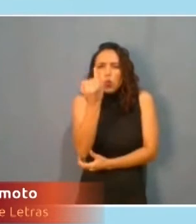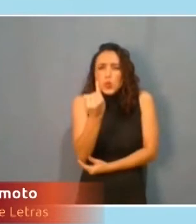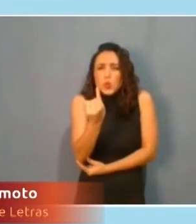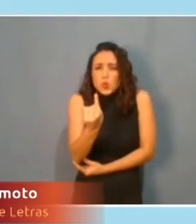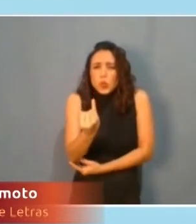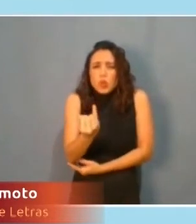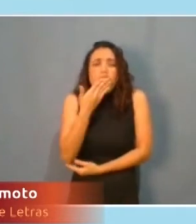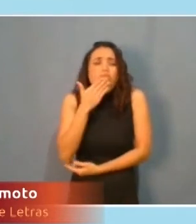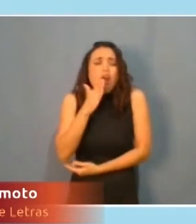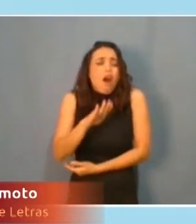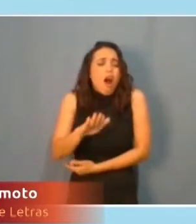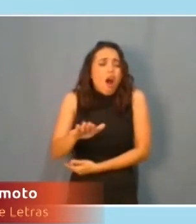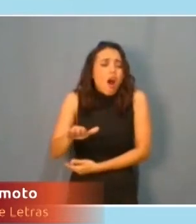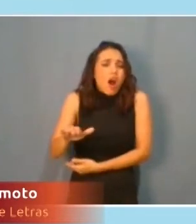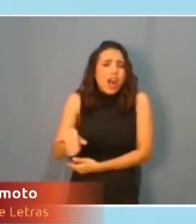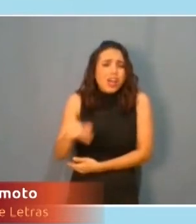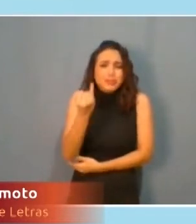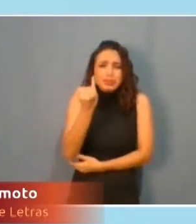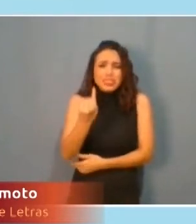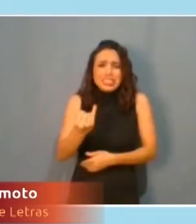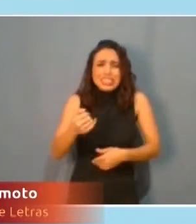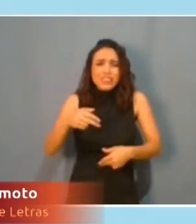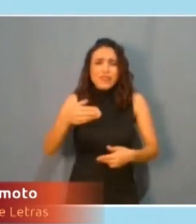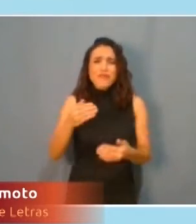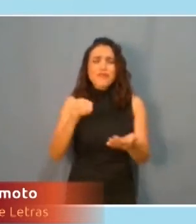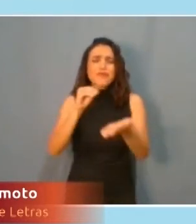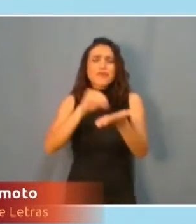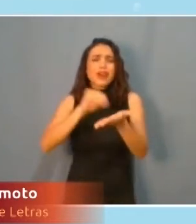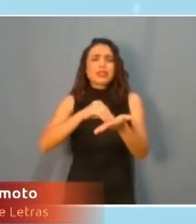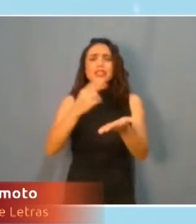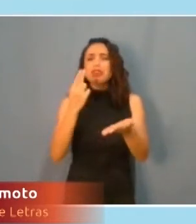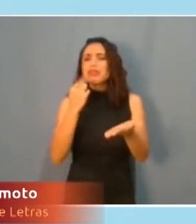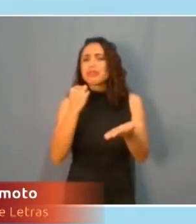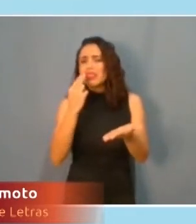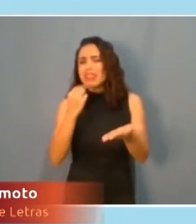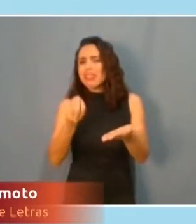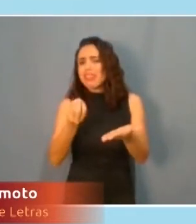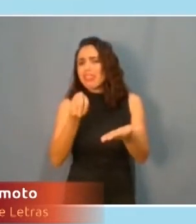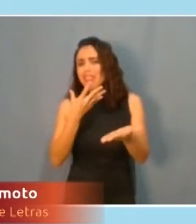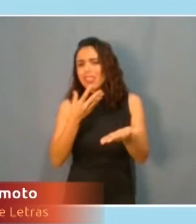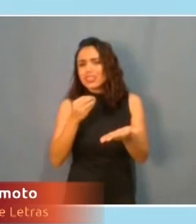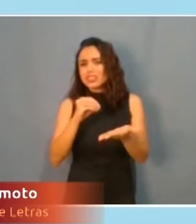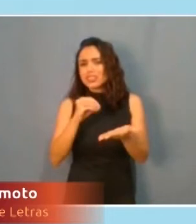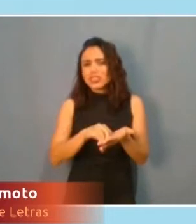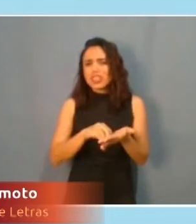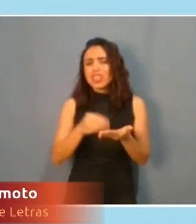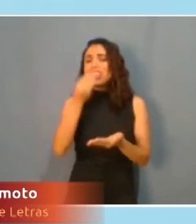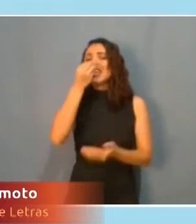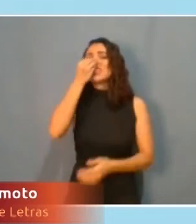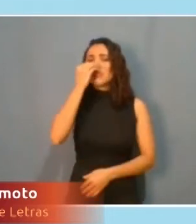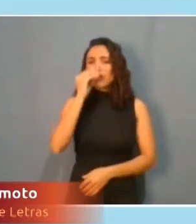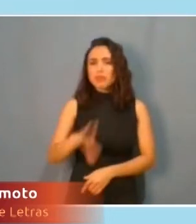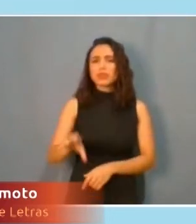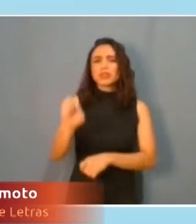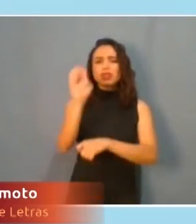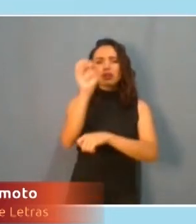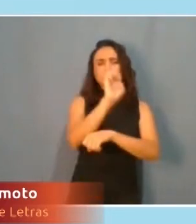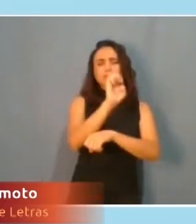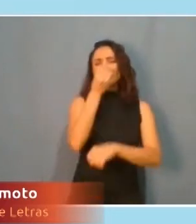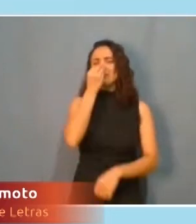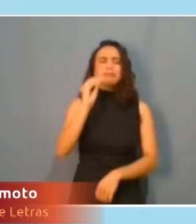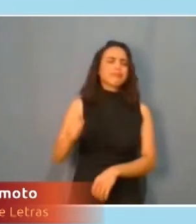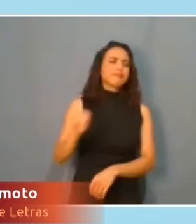desnutrida, que também são abandonados pelo Estado, portanto,